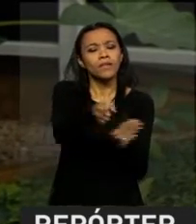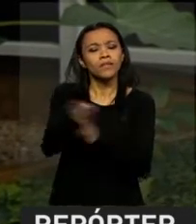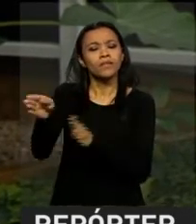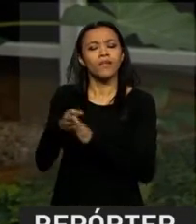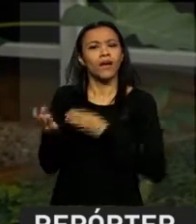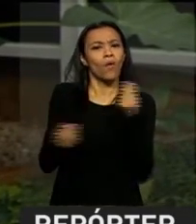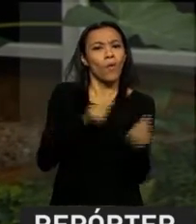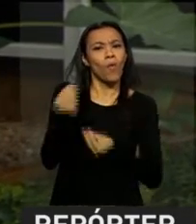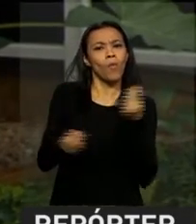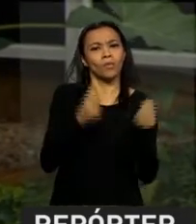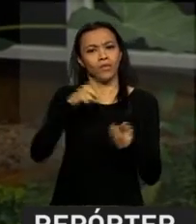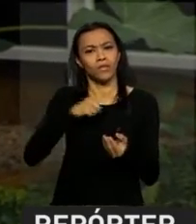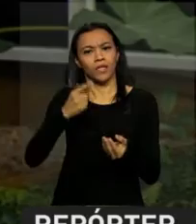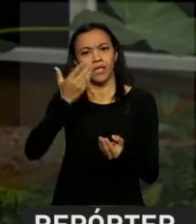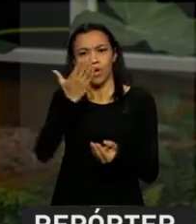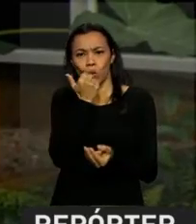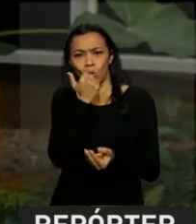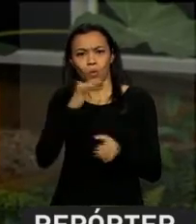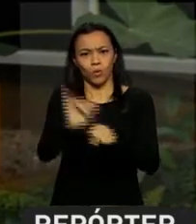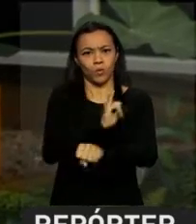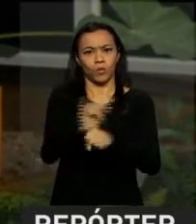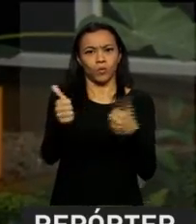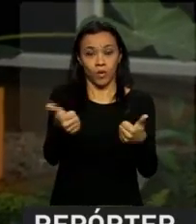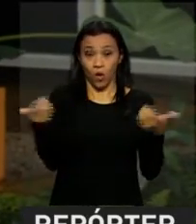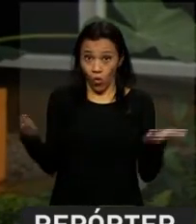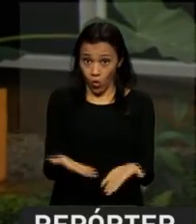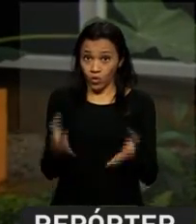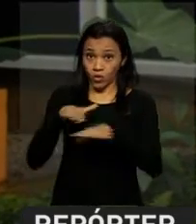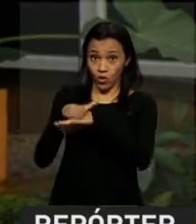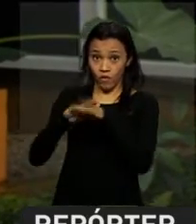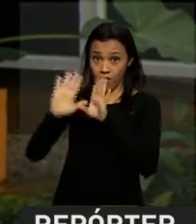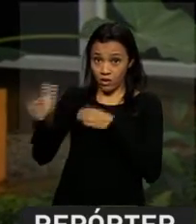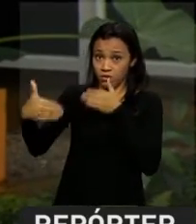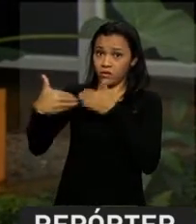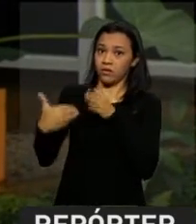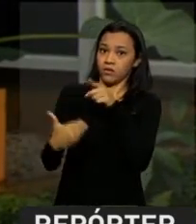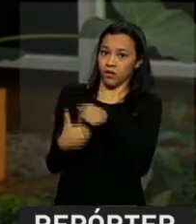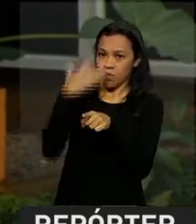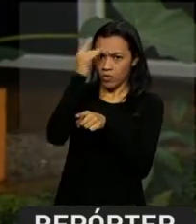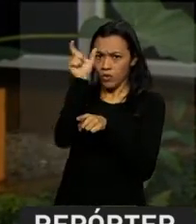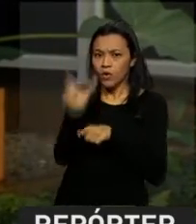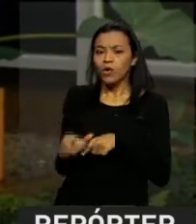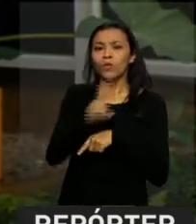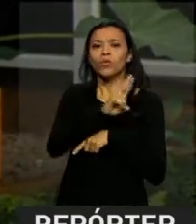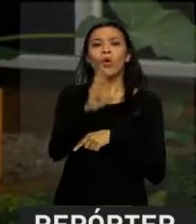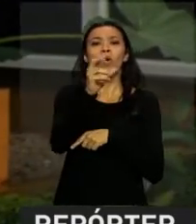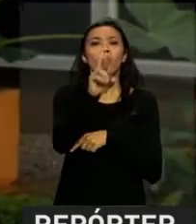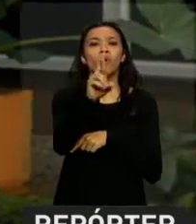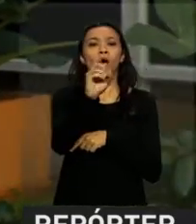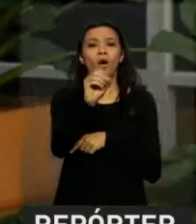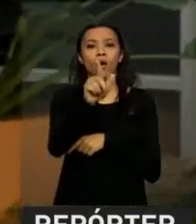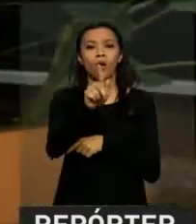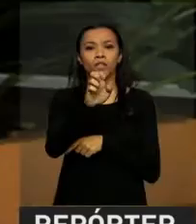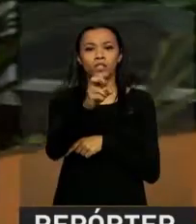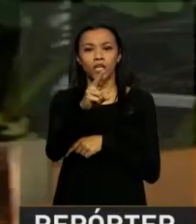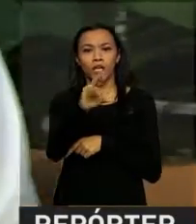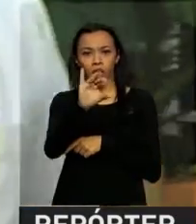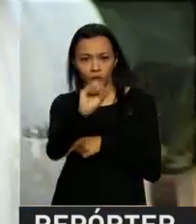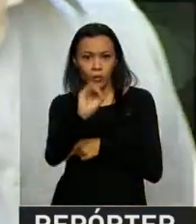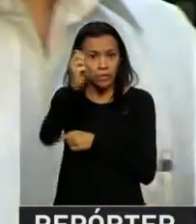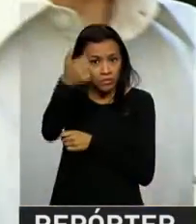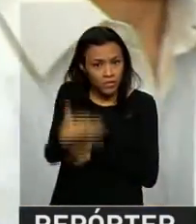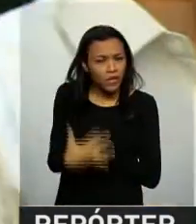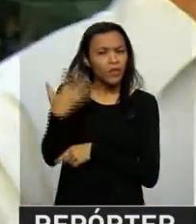consumo. A gente conversa agora com o coordenador de agroecologia do Ministério da Agricultura, Rogério Dias, que explica para a gente qual é o objetivo